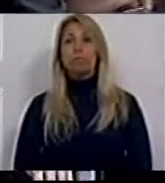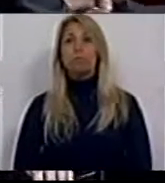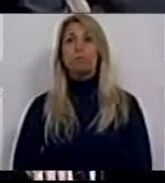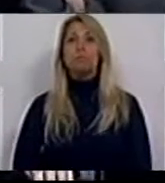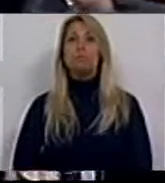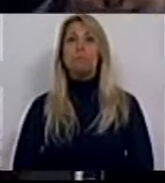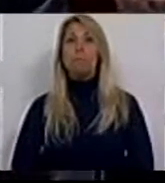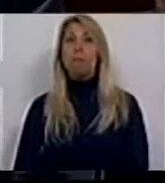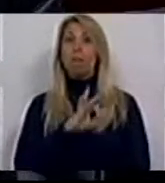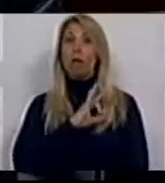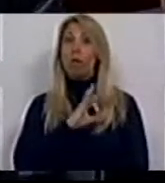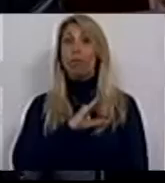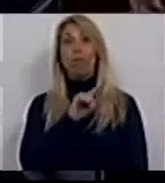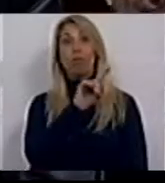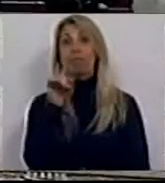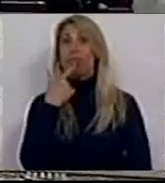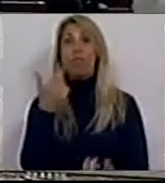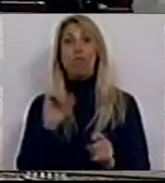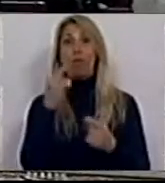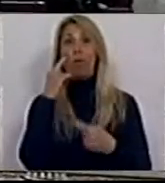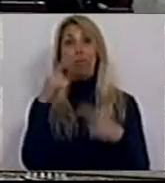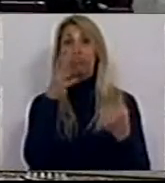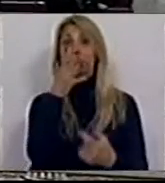humanos senhores não se podem